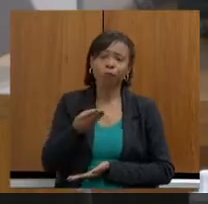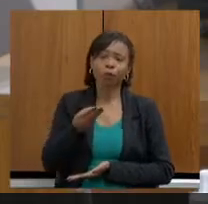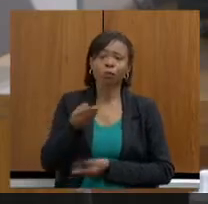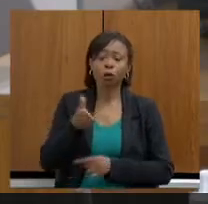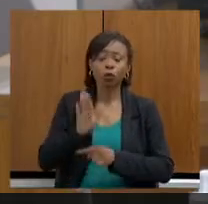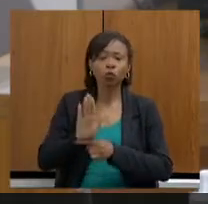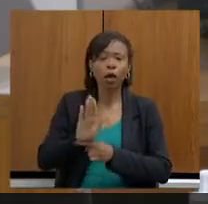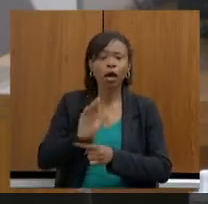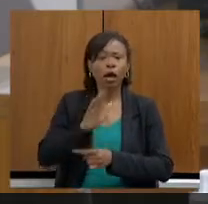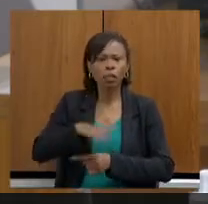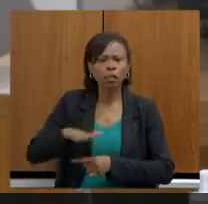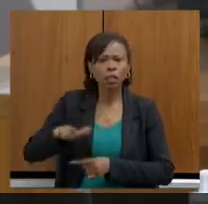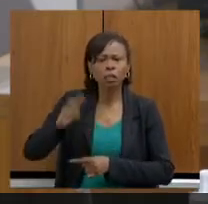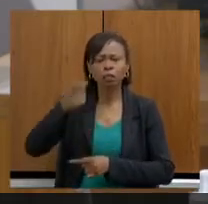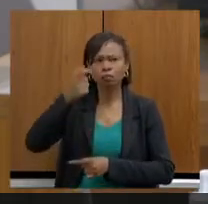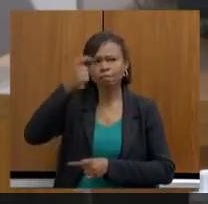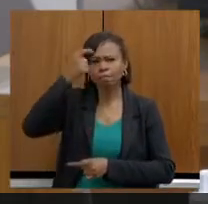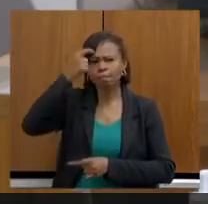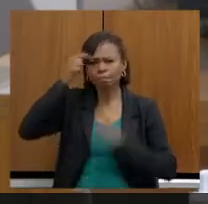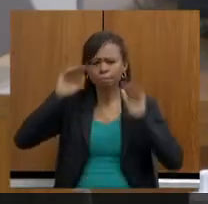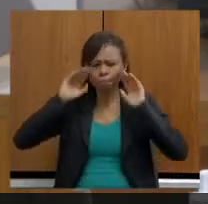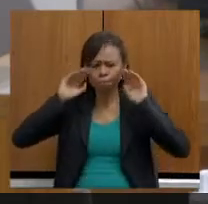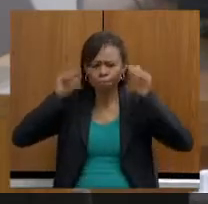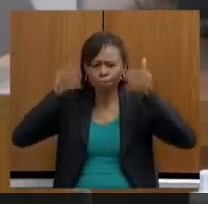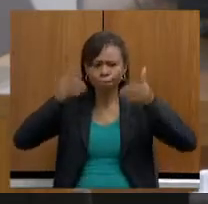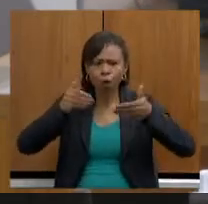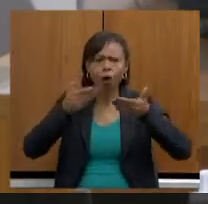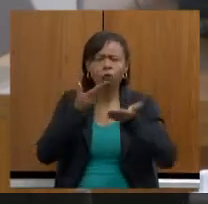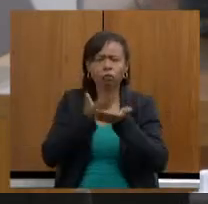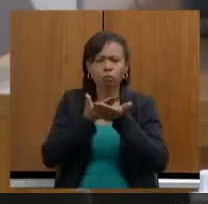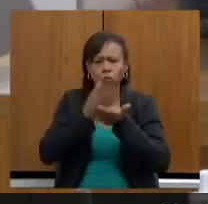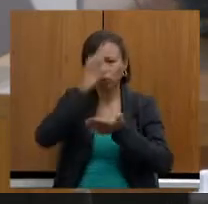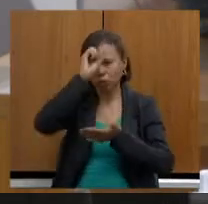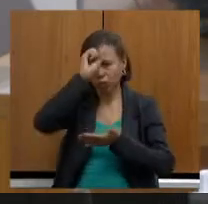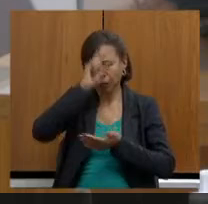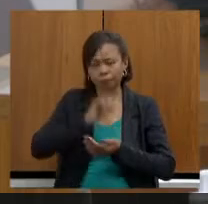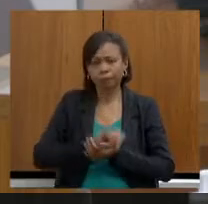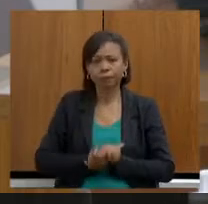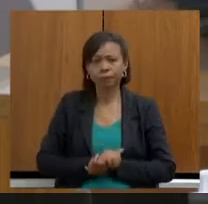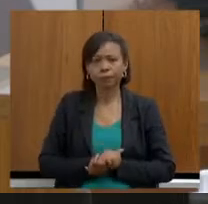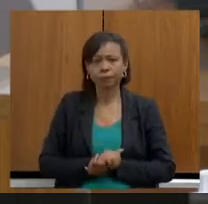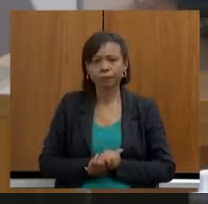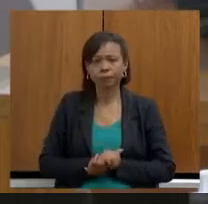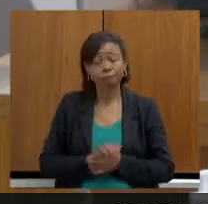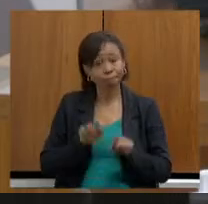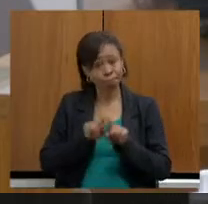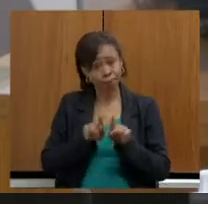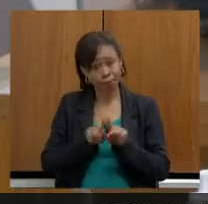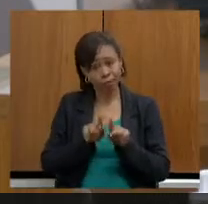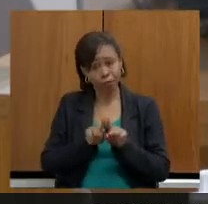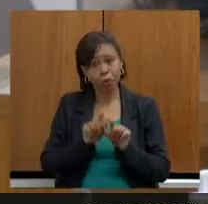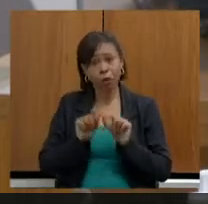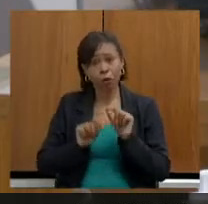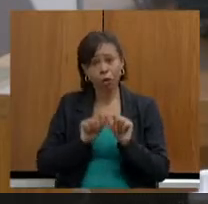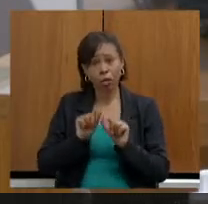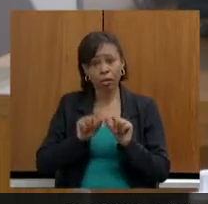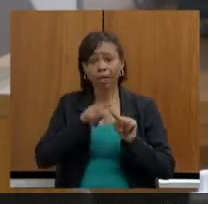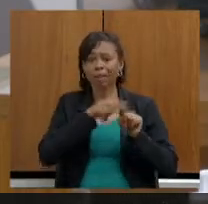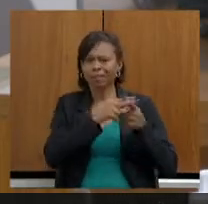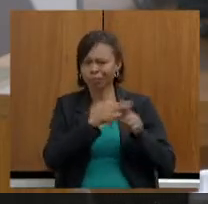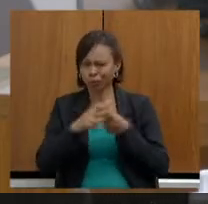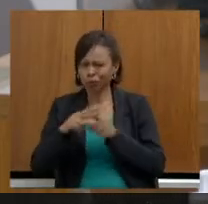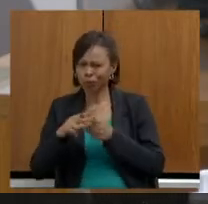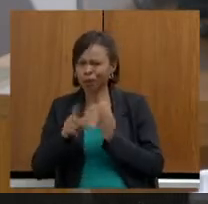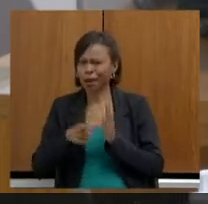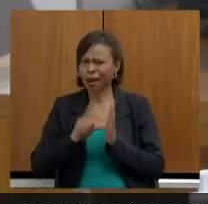capacidade de concentração melhor capacidade a mensagem e além de obviamente ter regularizado os repasses que não